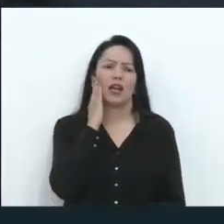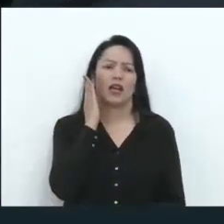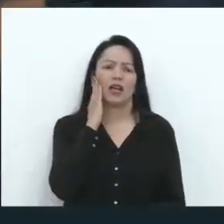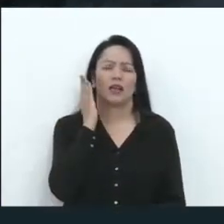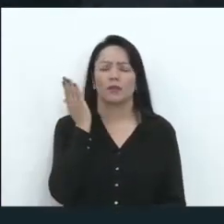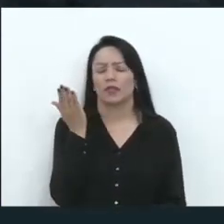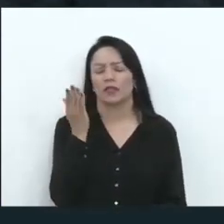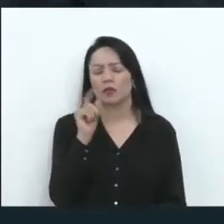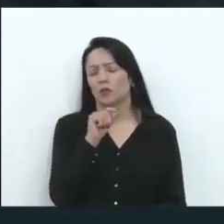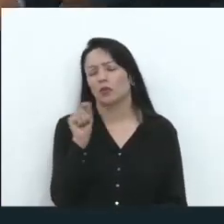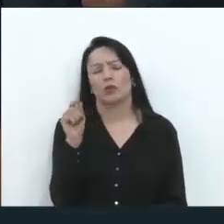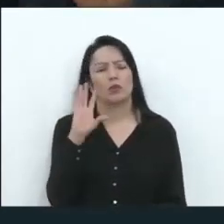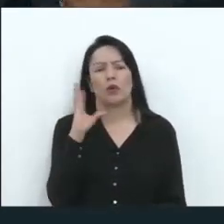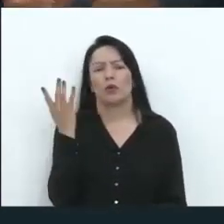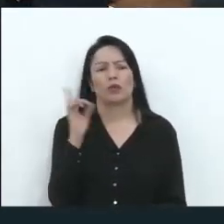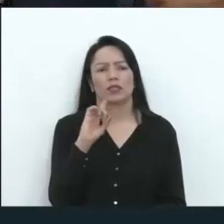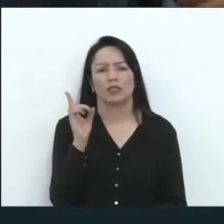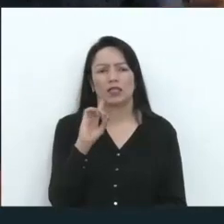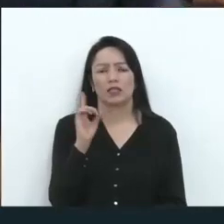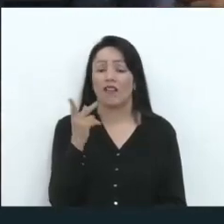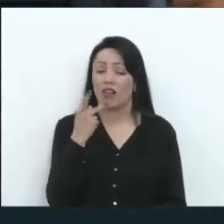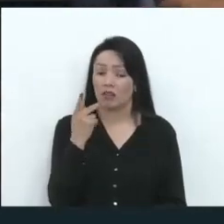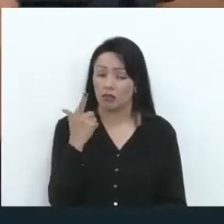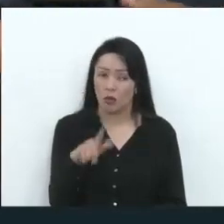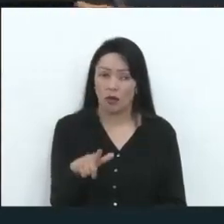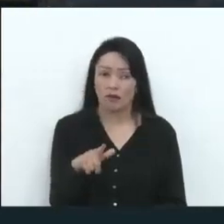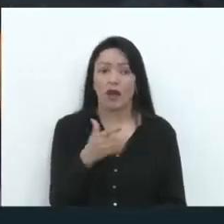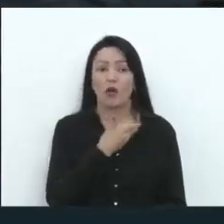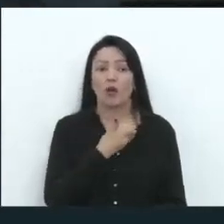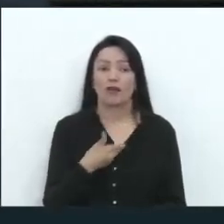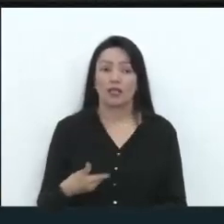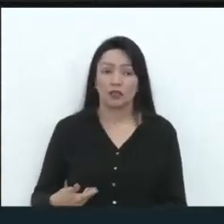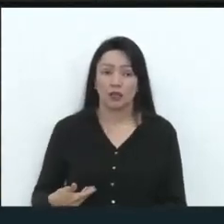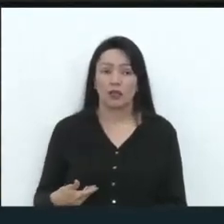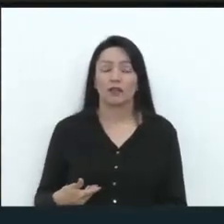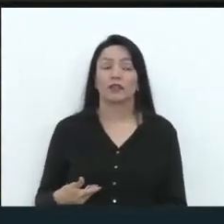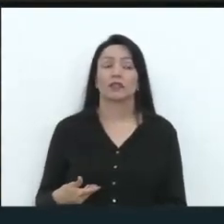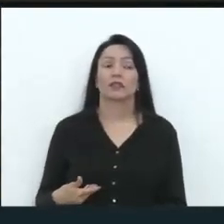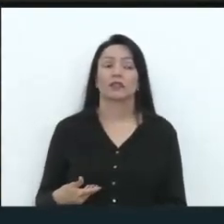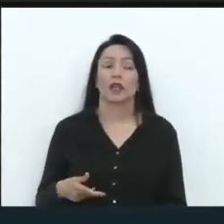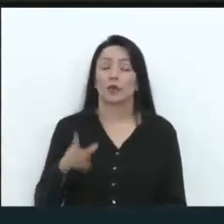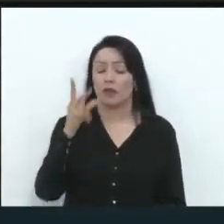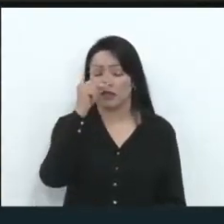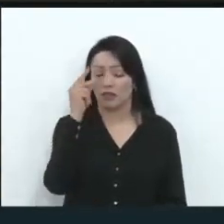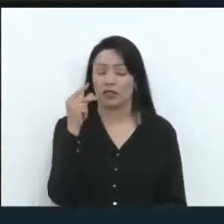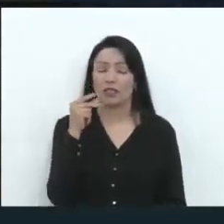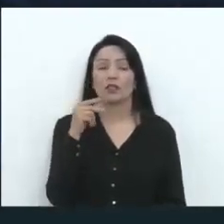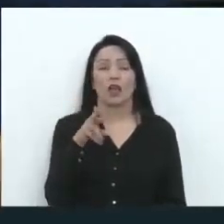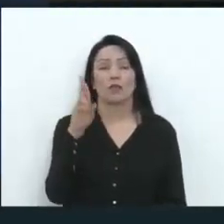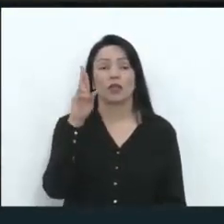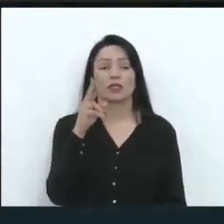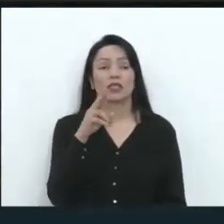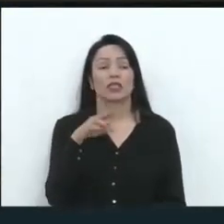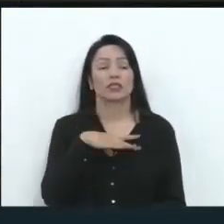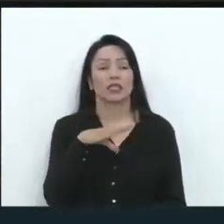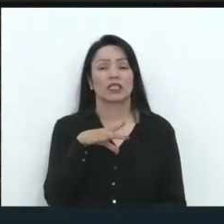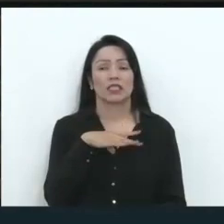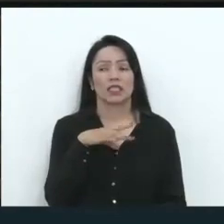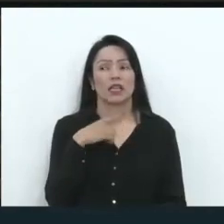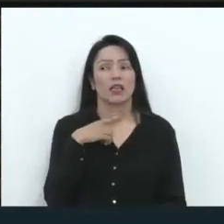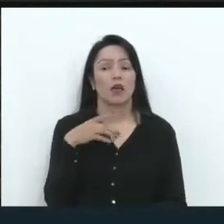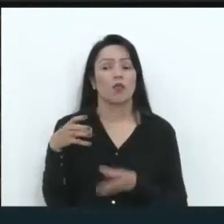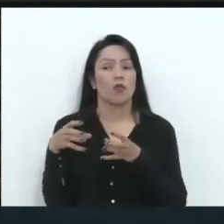que isso não ocorre. Repito, o governo, o prefeito que dirige a cidade, oriundo do